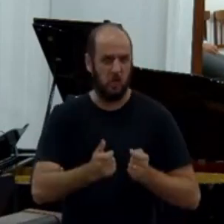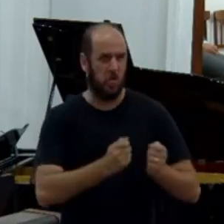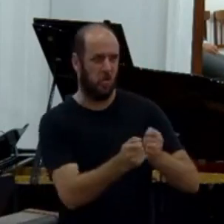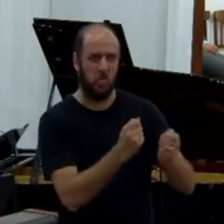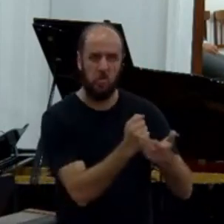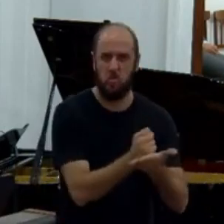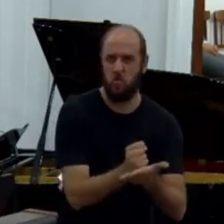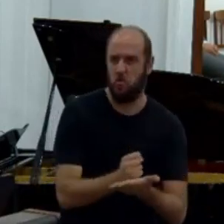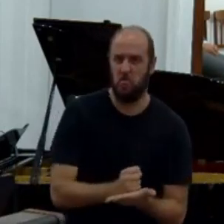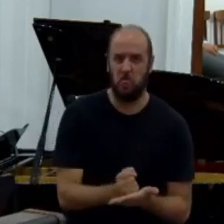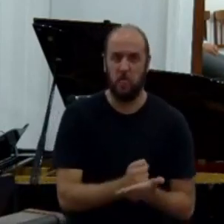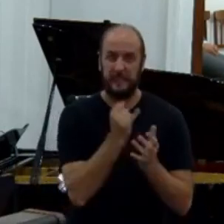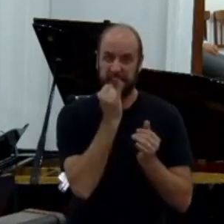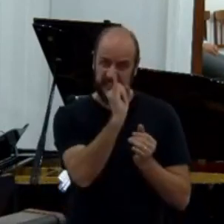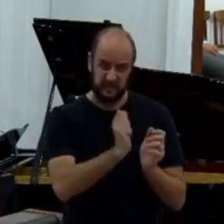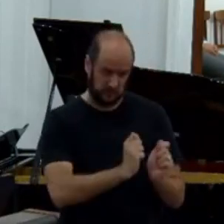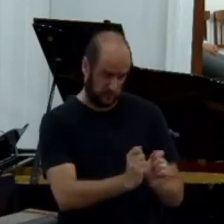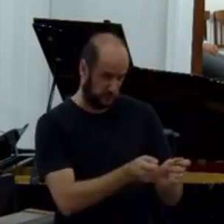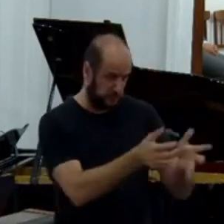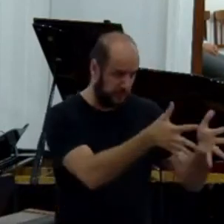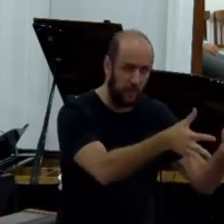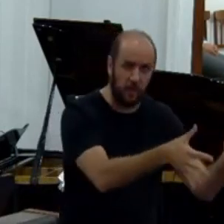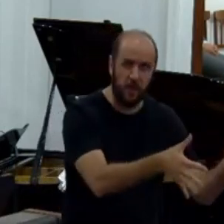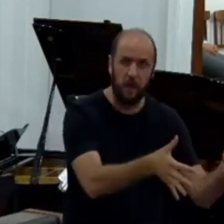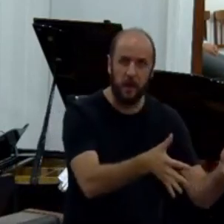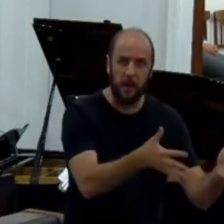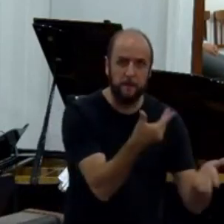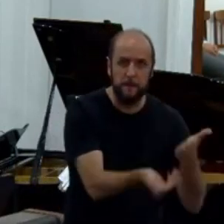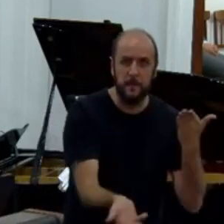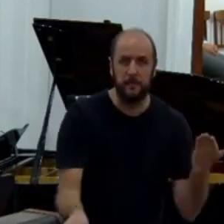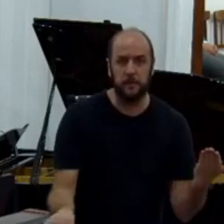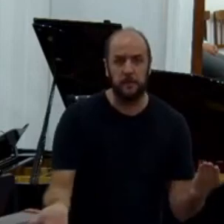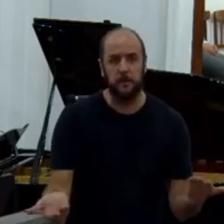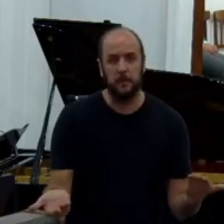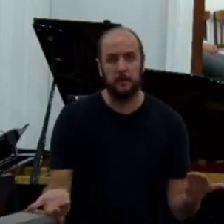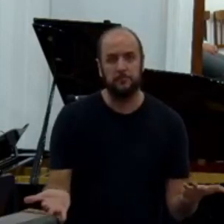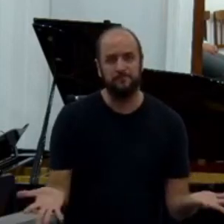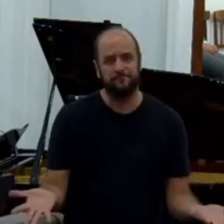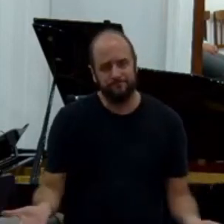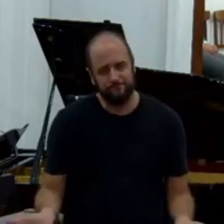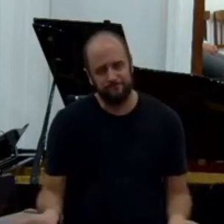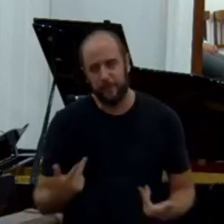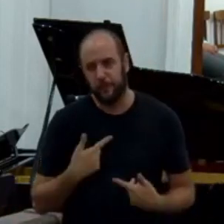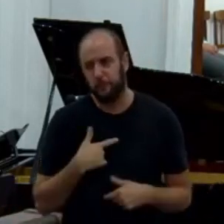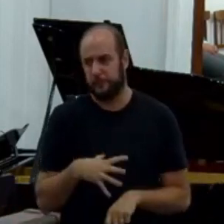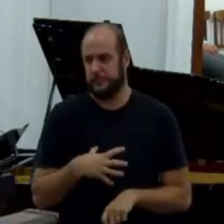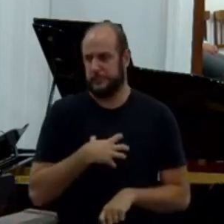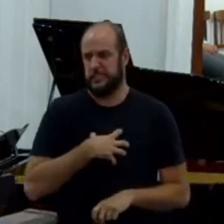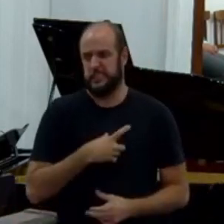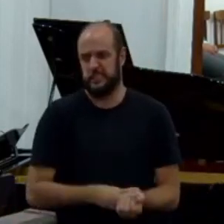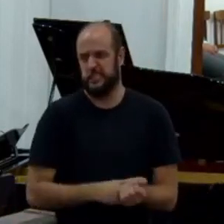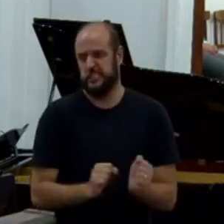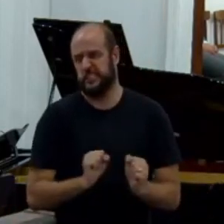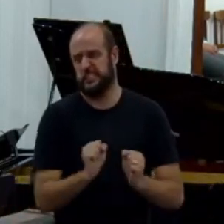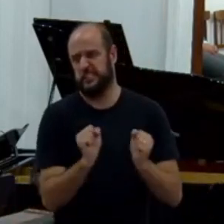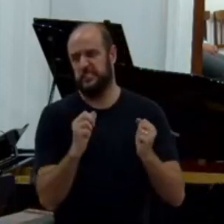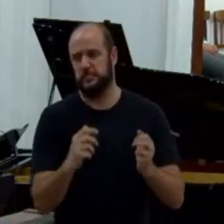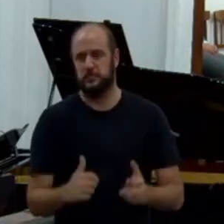quando as coisas escapam das minhas mãos, do meu controle, então eu me sinto irado.